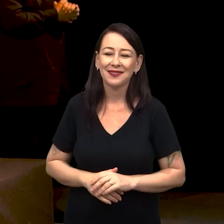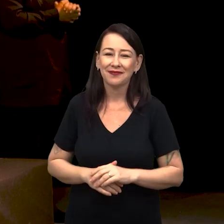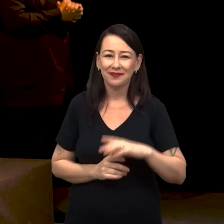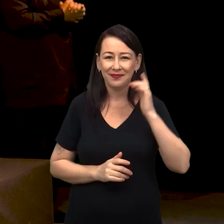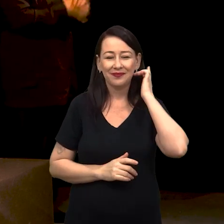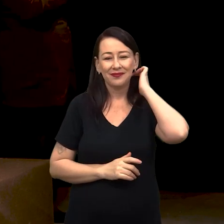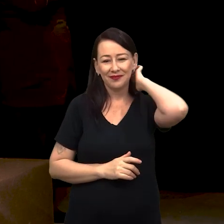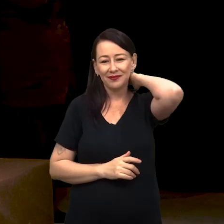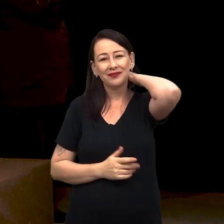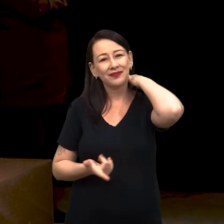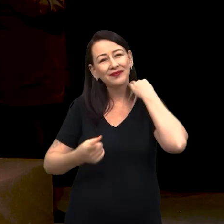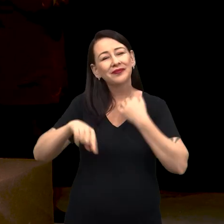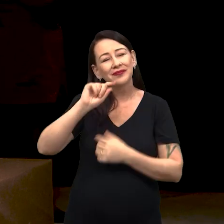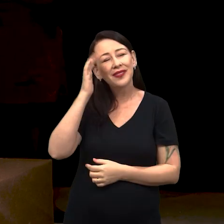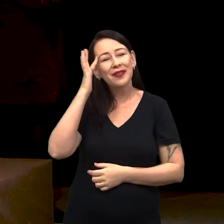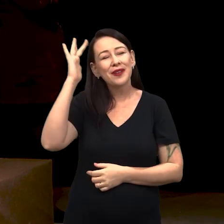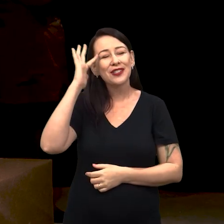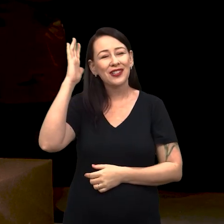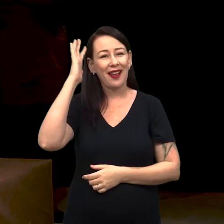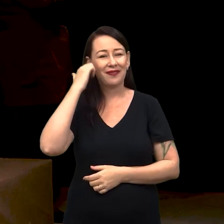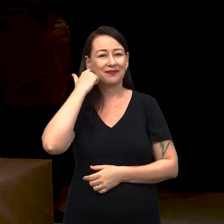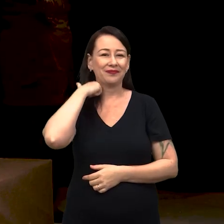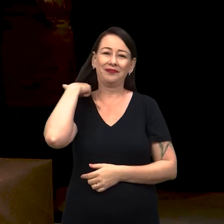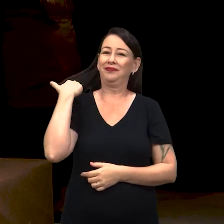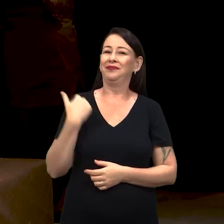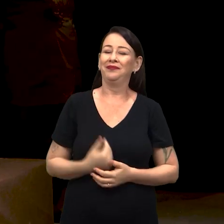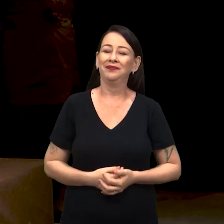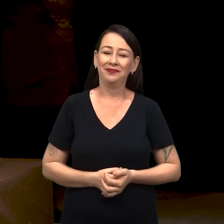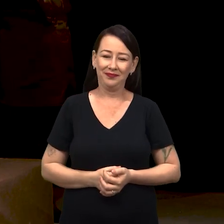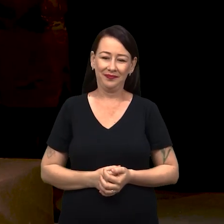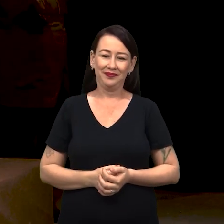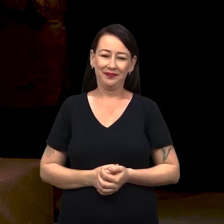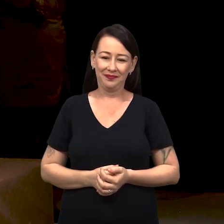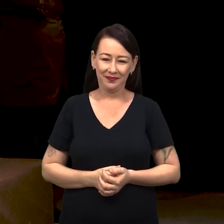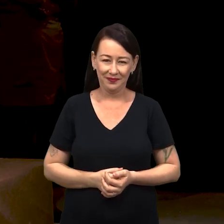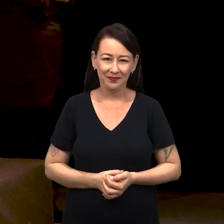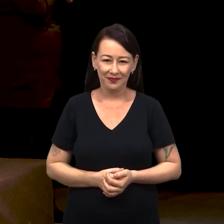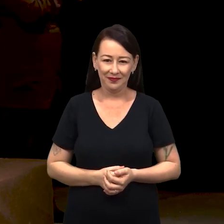fazia dobradura do barquinho, né? Imaginar. Que linda!